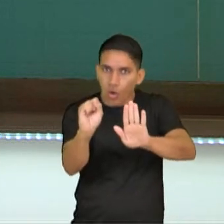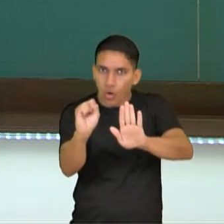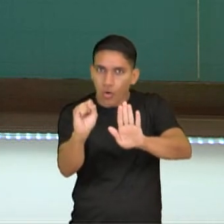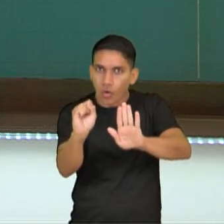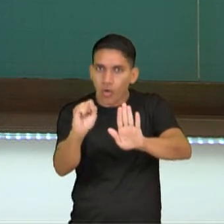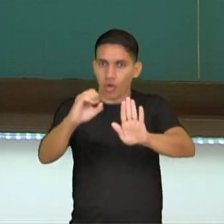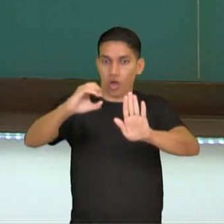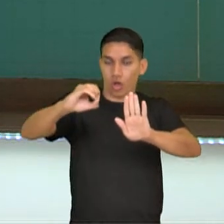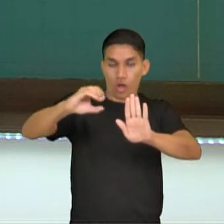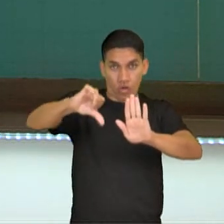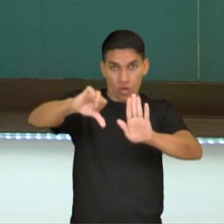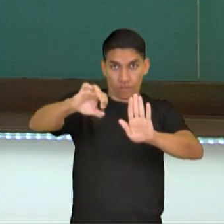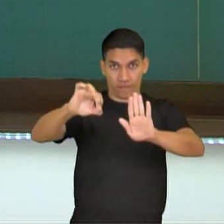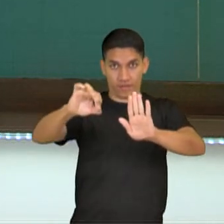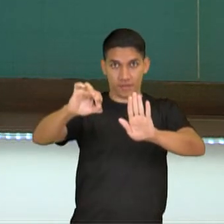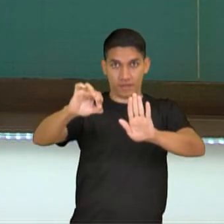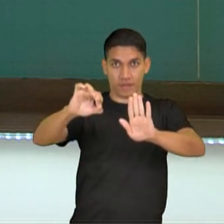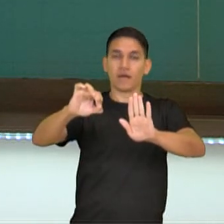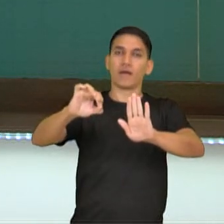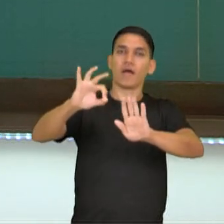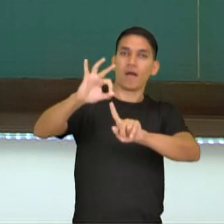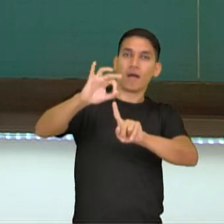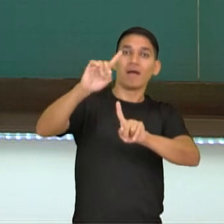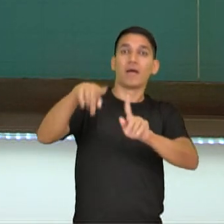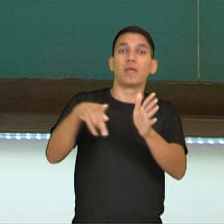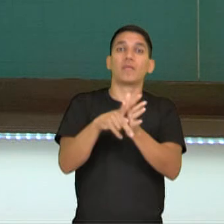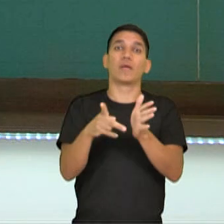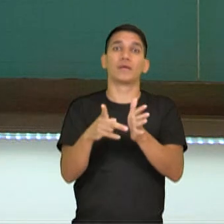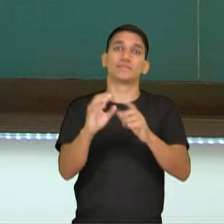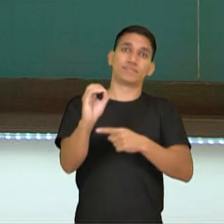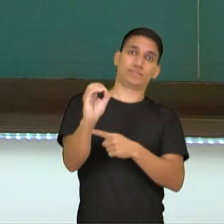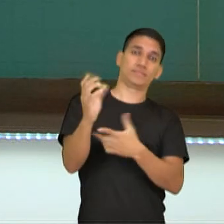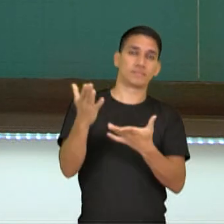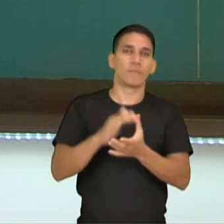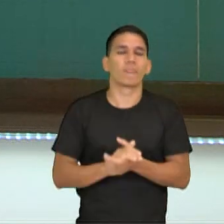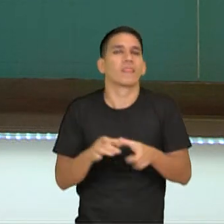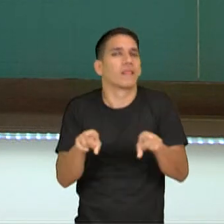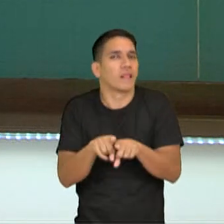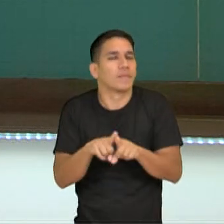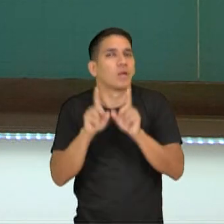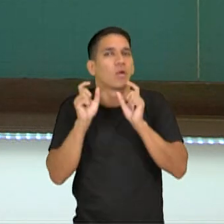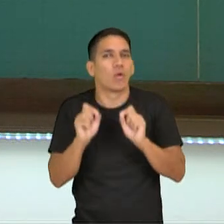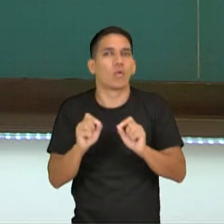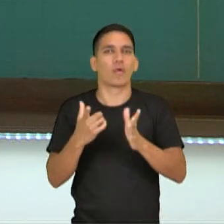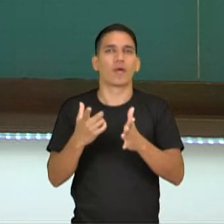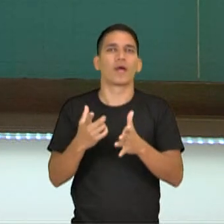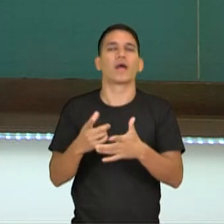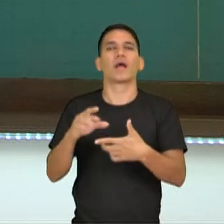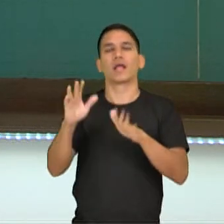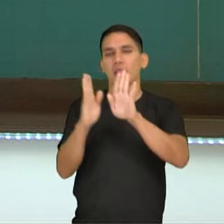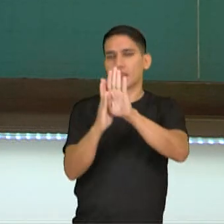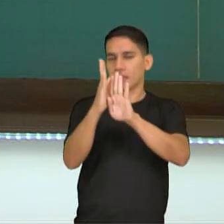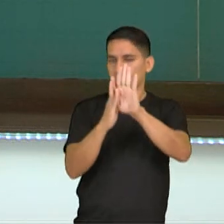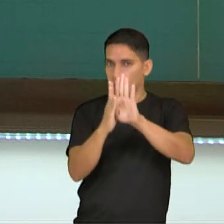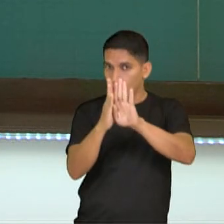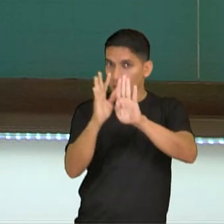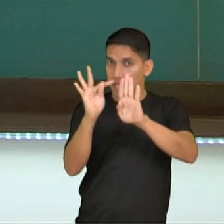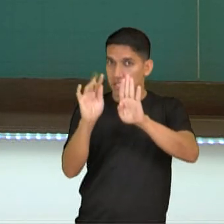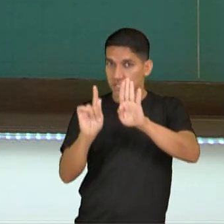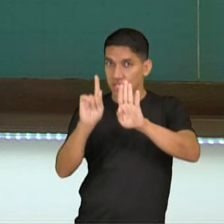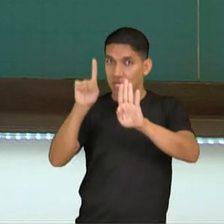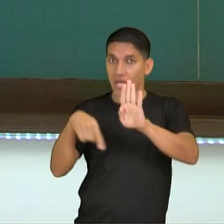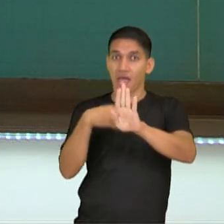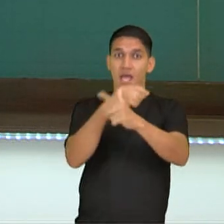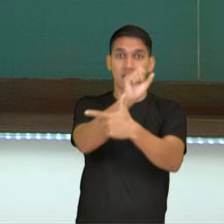zero. Então, entra naquela outra condição de que tangente é seno dividido por cosseno e não existe divisão por cosseno